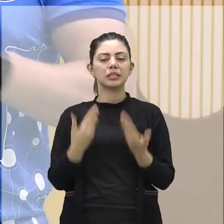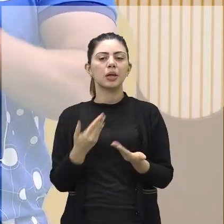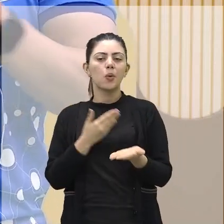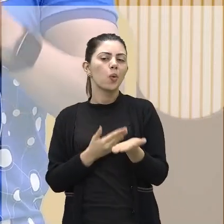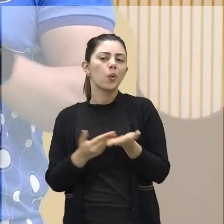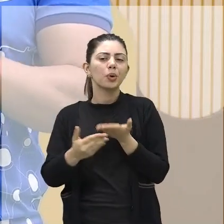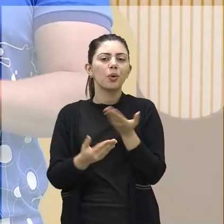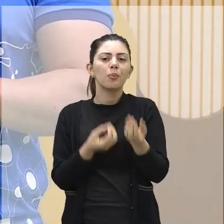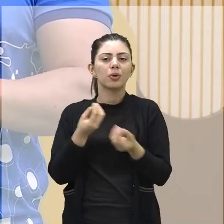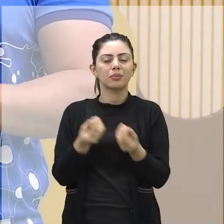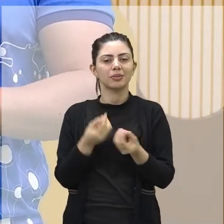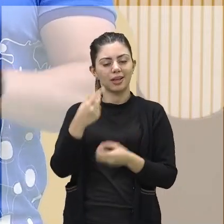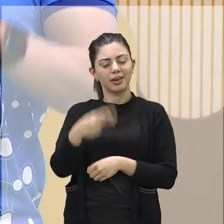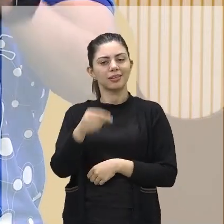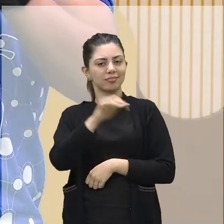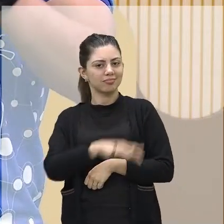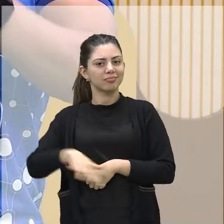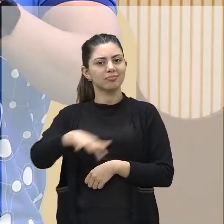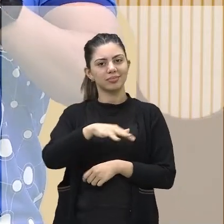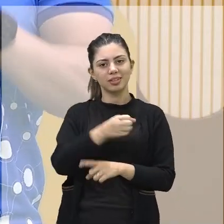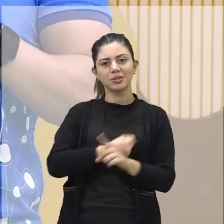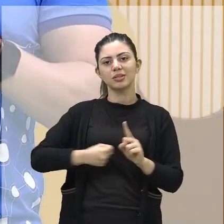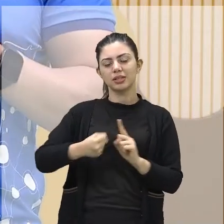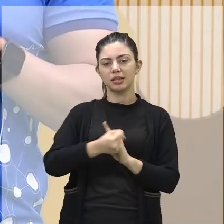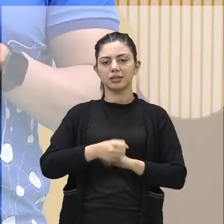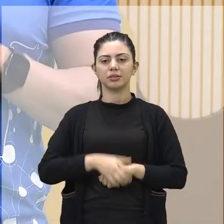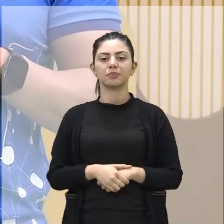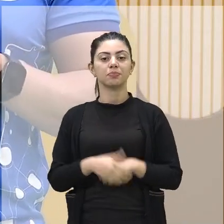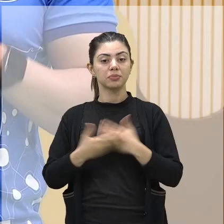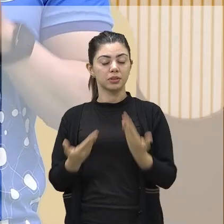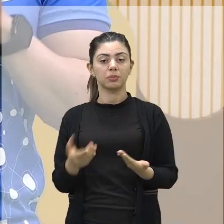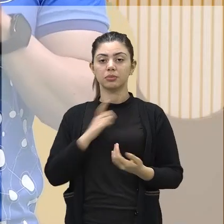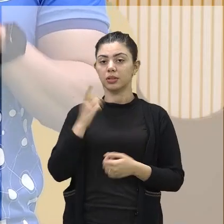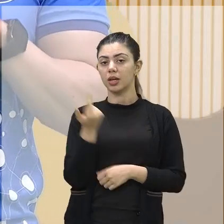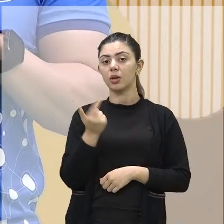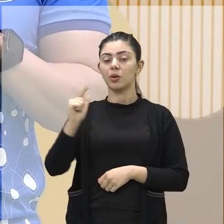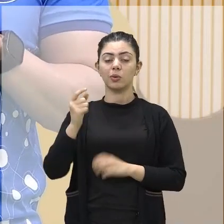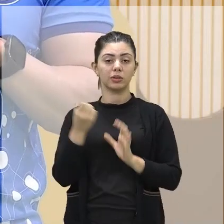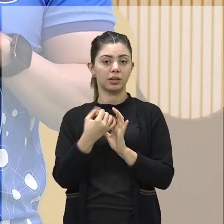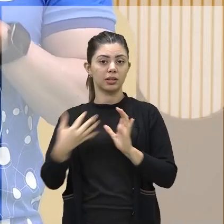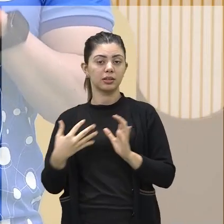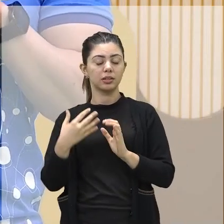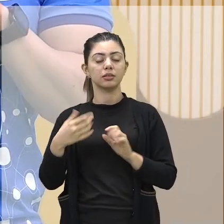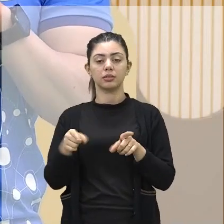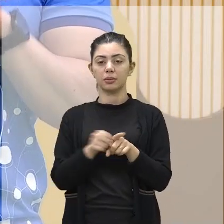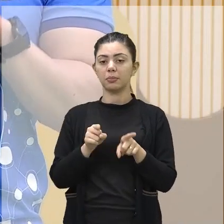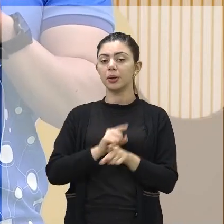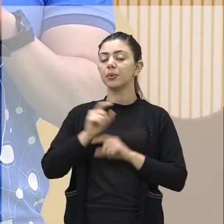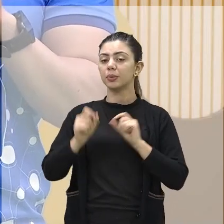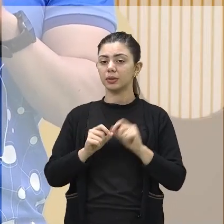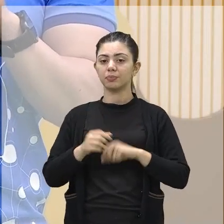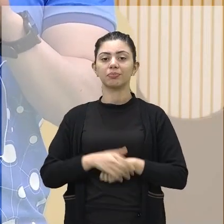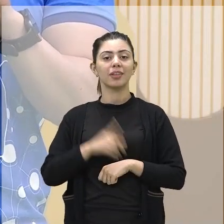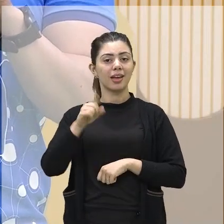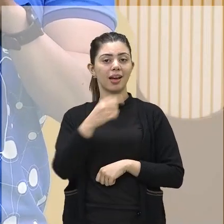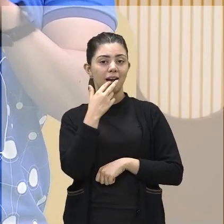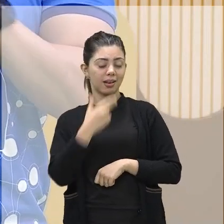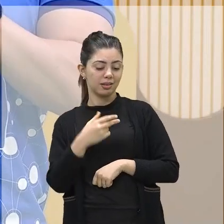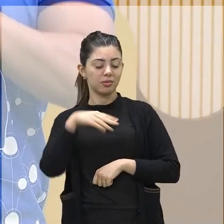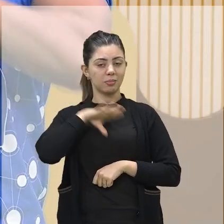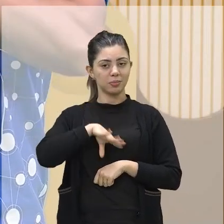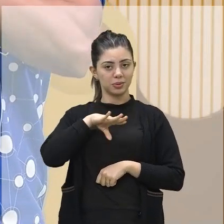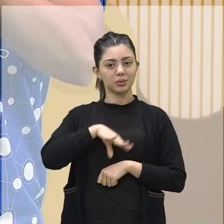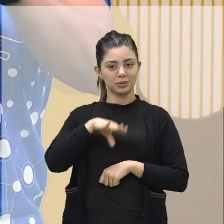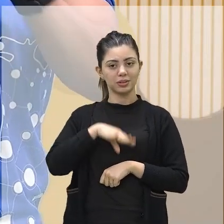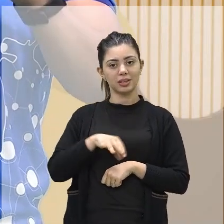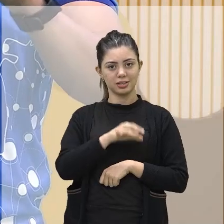dentro das nossas vivências, certo? Outro ponto que eu gostaria de destacar com vocês, agora com mais ênfase, é a questão da língua portuguesa da